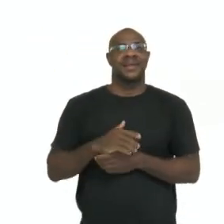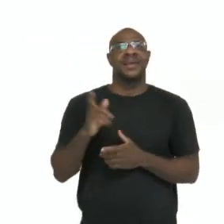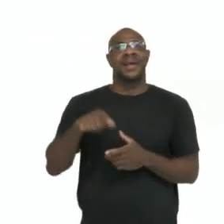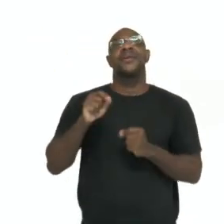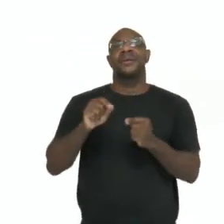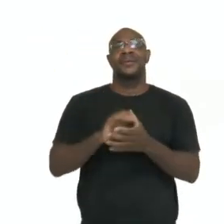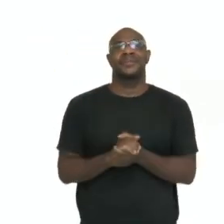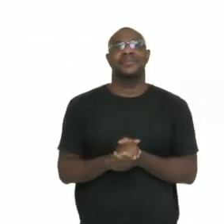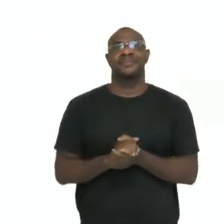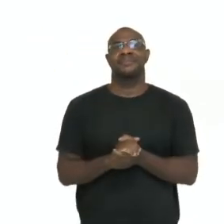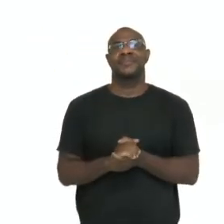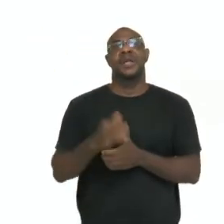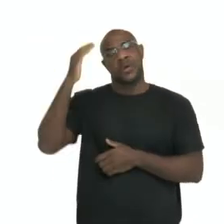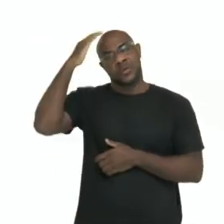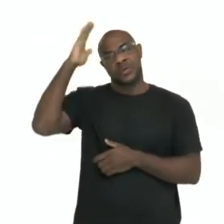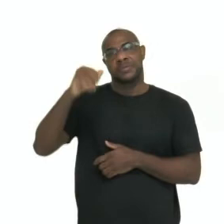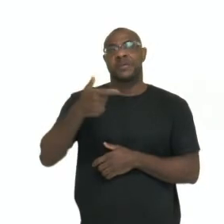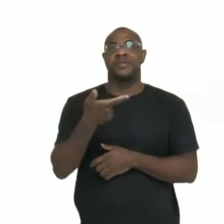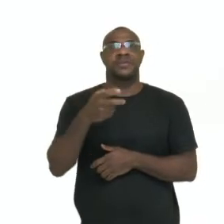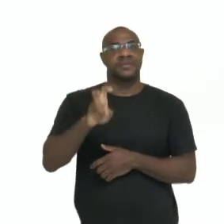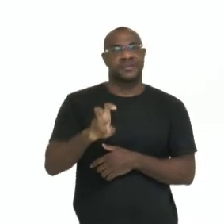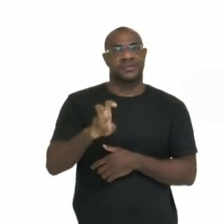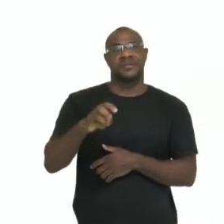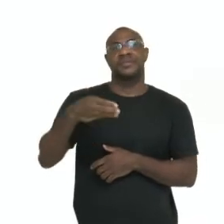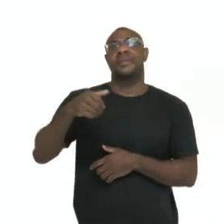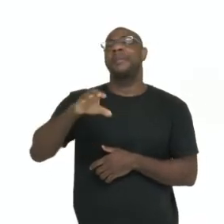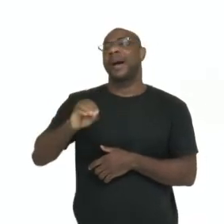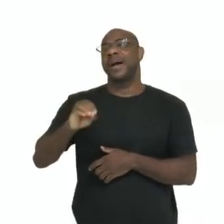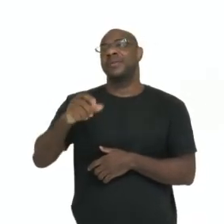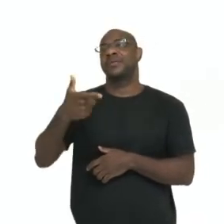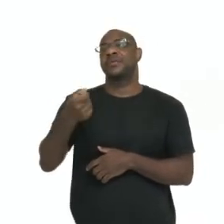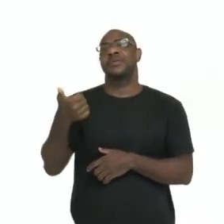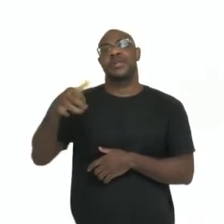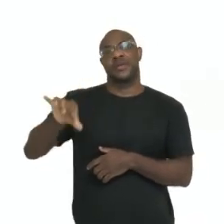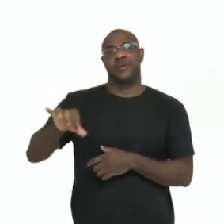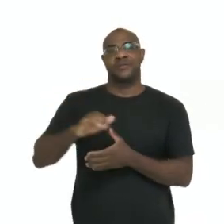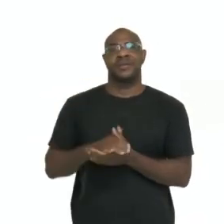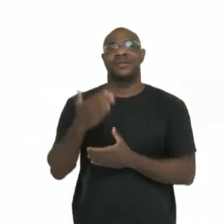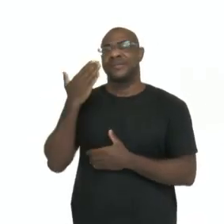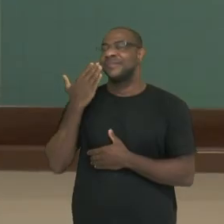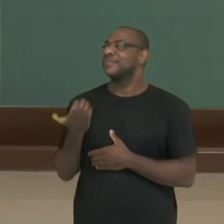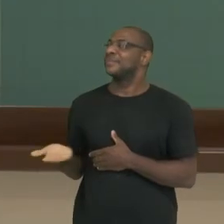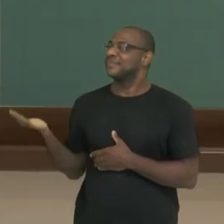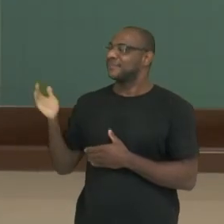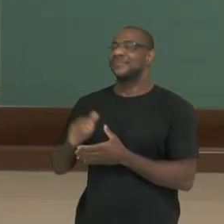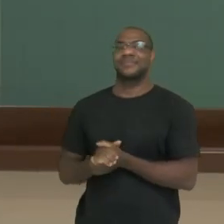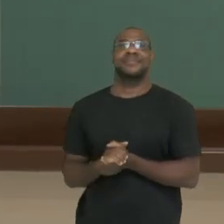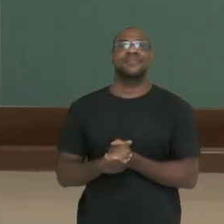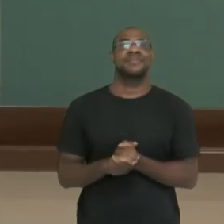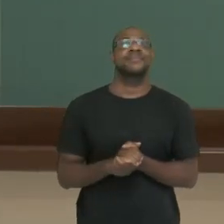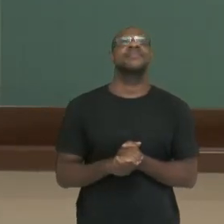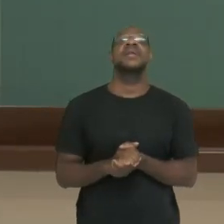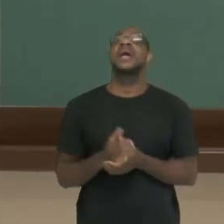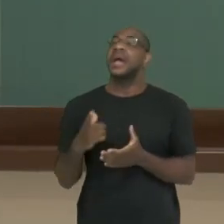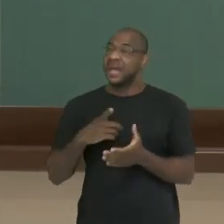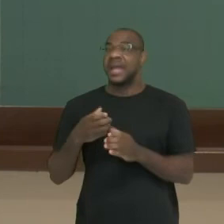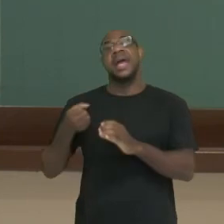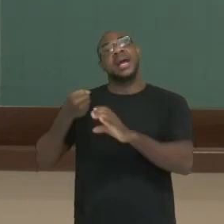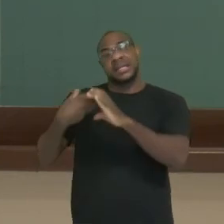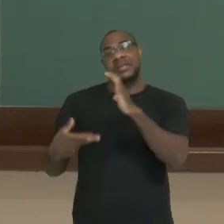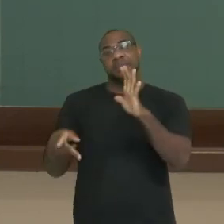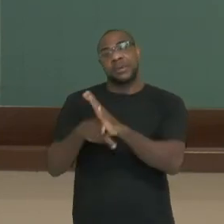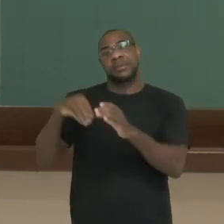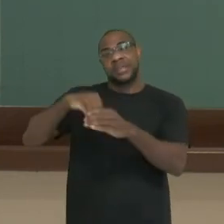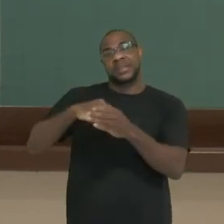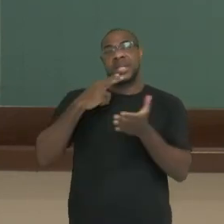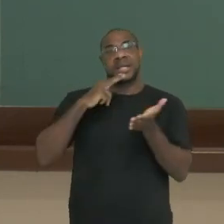carta foi redigida em Curitiba no dia 25 de maio de 2019. Então, local e data é um dos elementos composicionais da carta. A